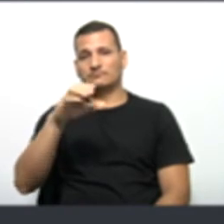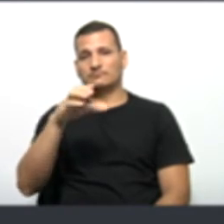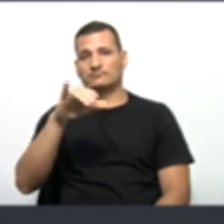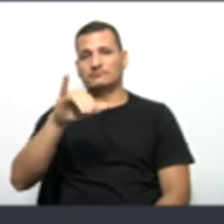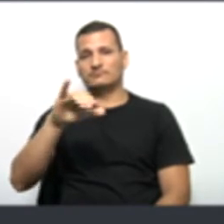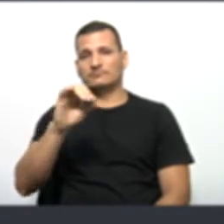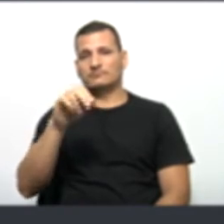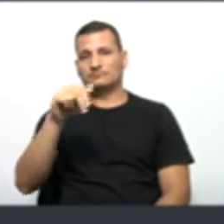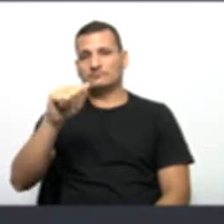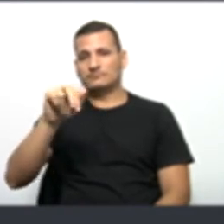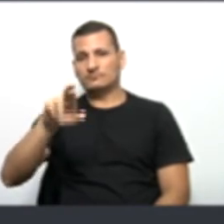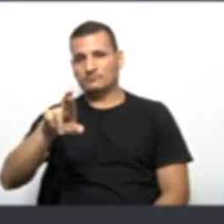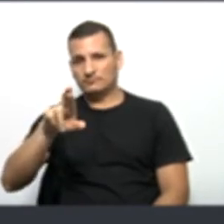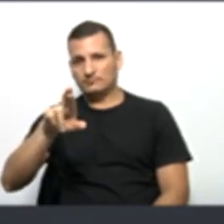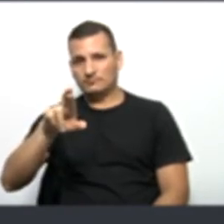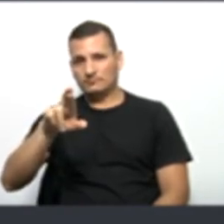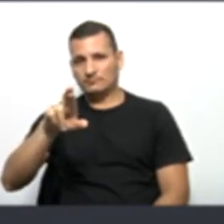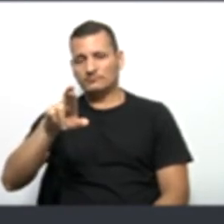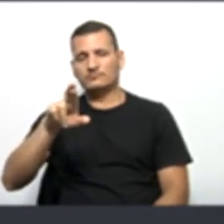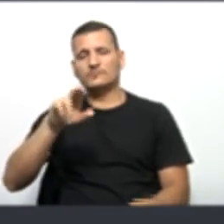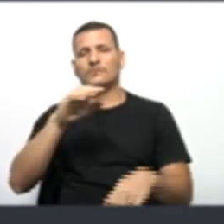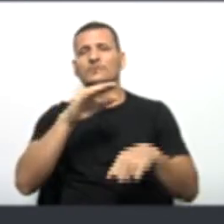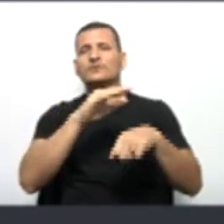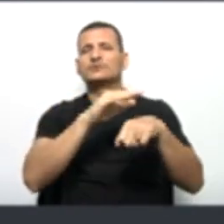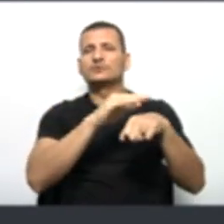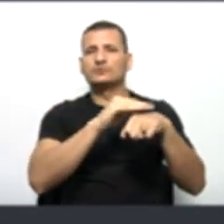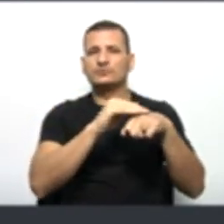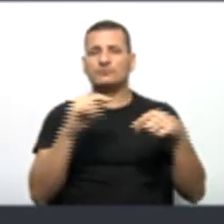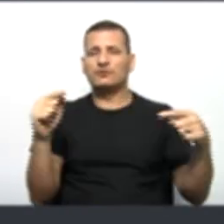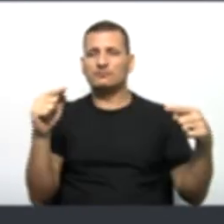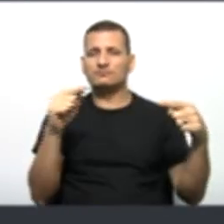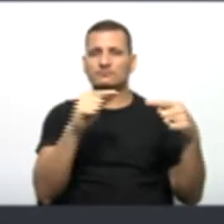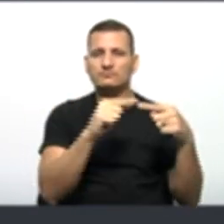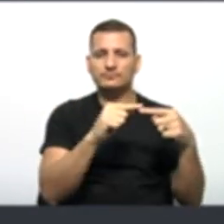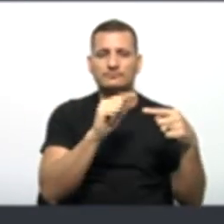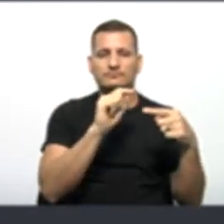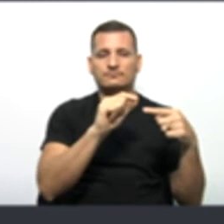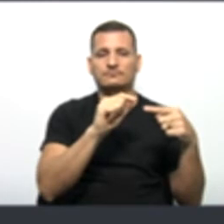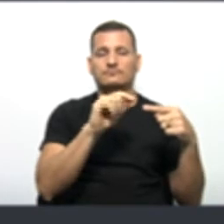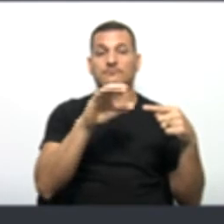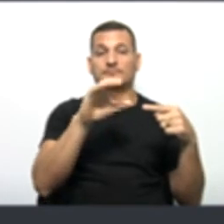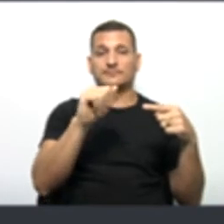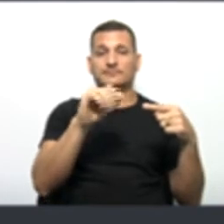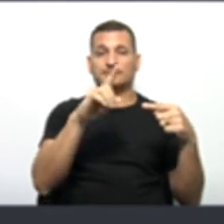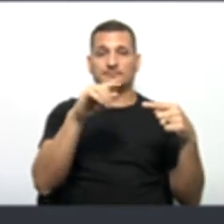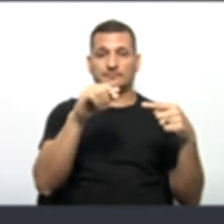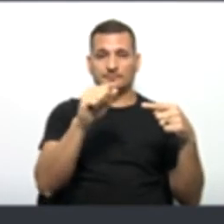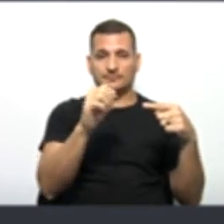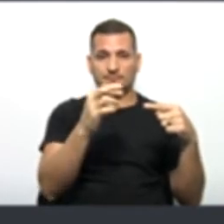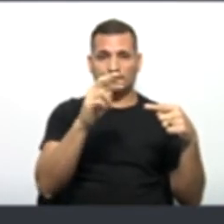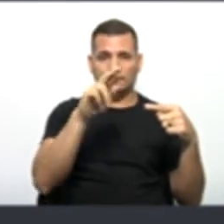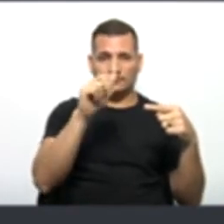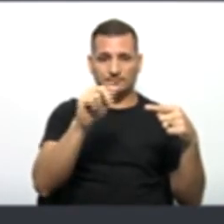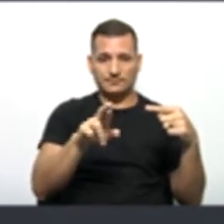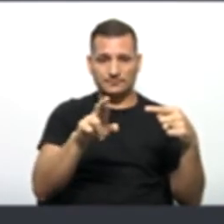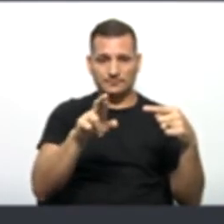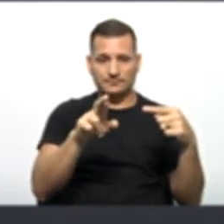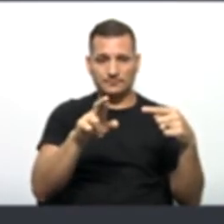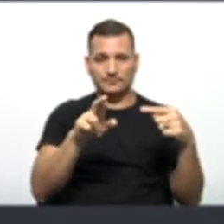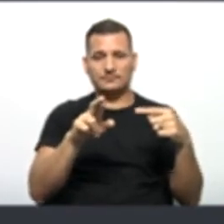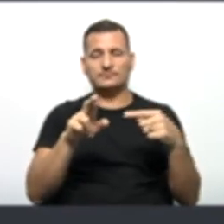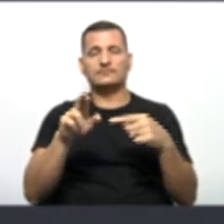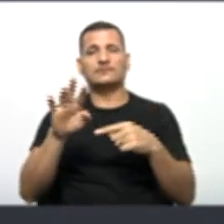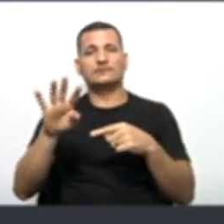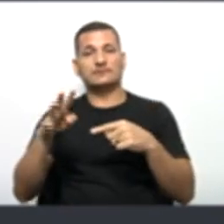ele vai chamar a função cadastra contato quando ele criar tabela ele vai chamar a função